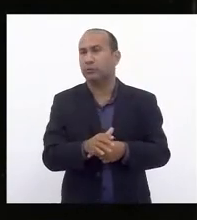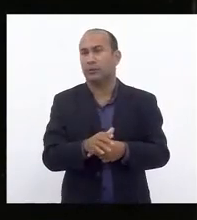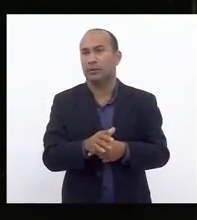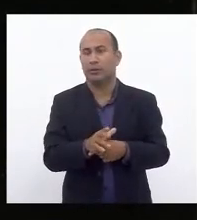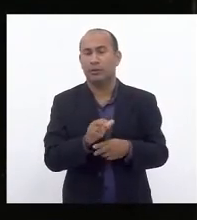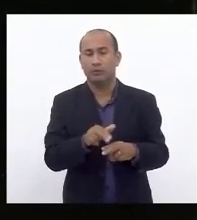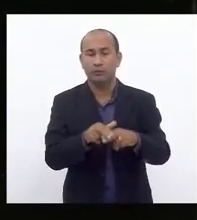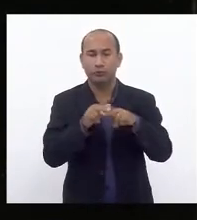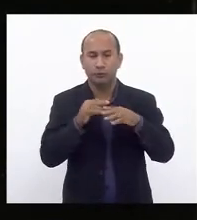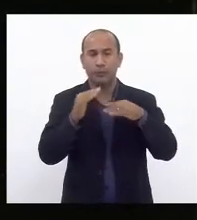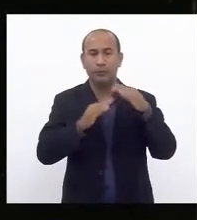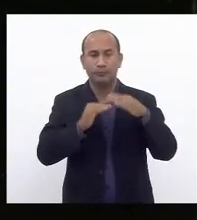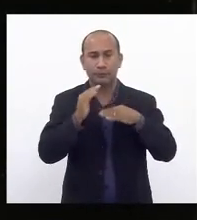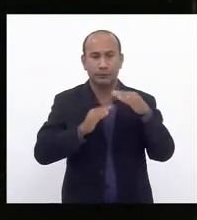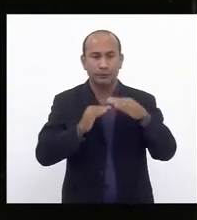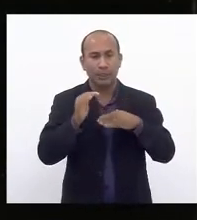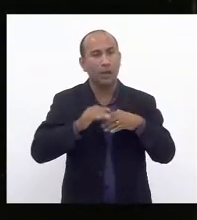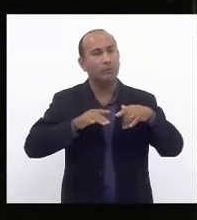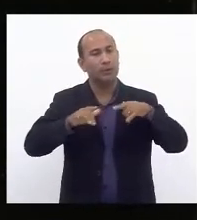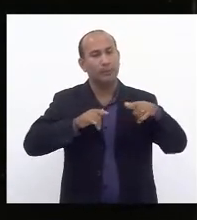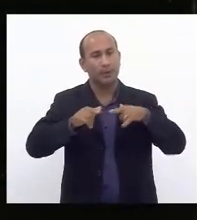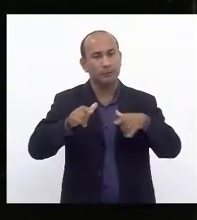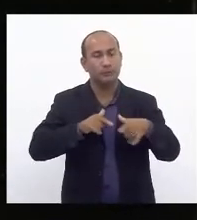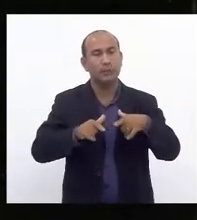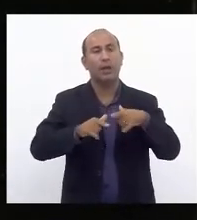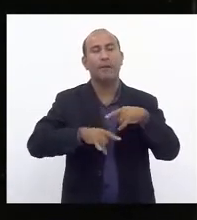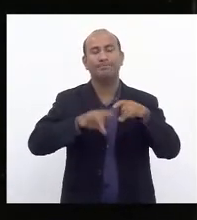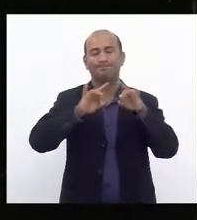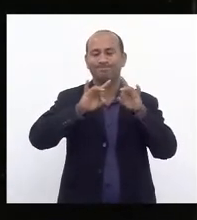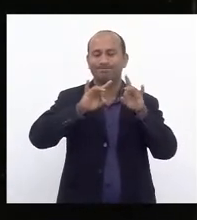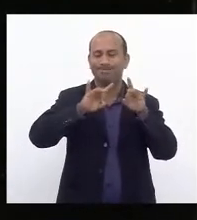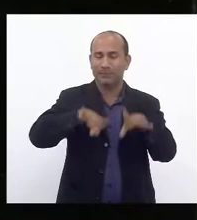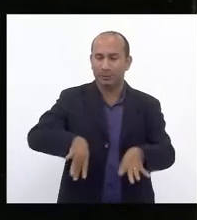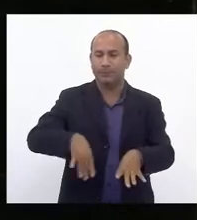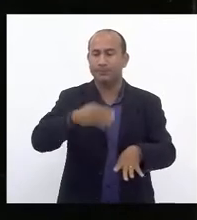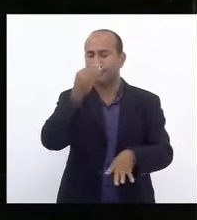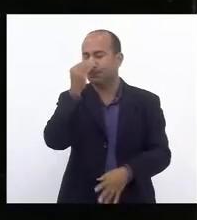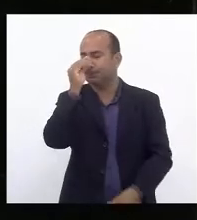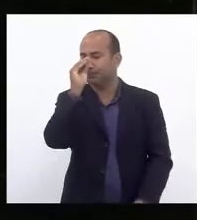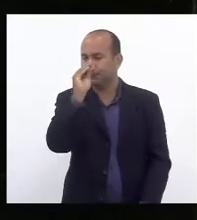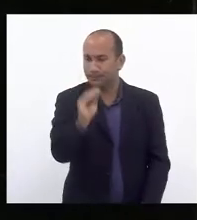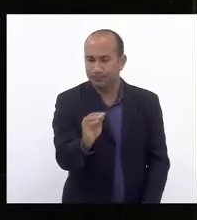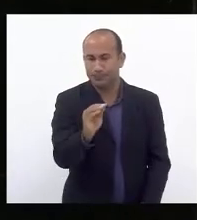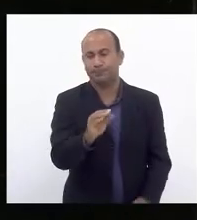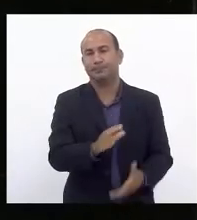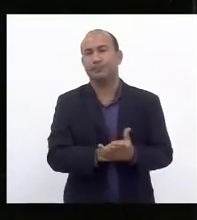esses servidores, esses trabalhadores estão largados ao léu. Então,